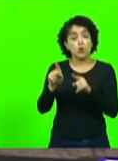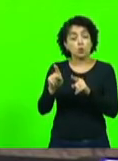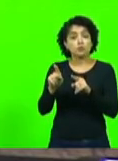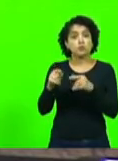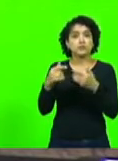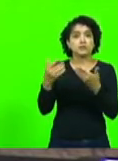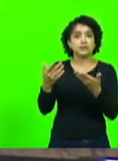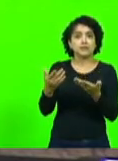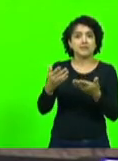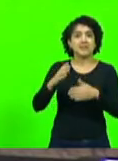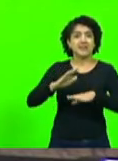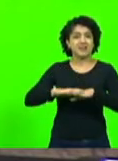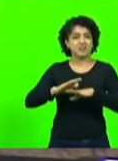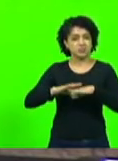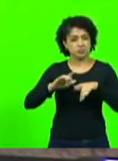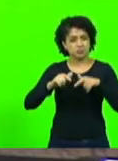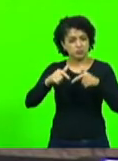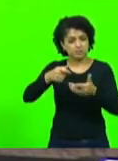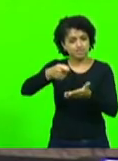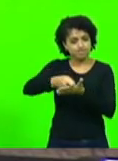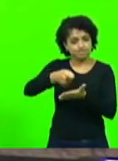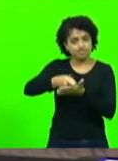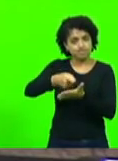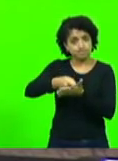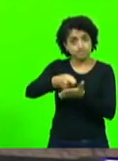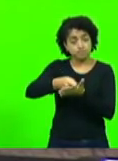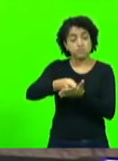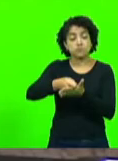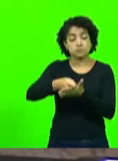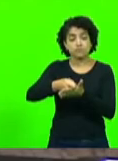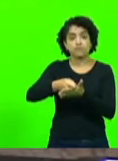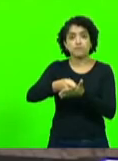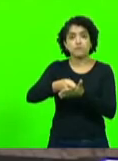a atitude ditatorial de Vladimir Putin.